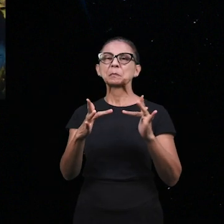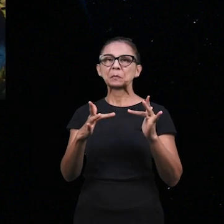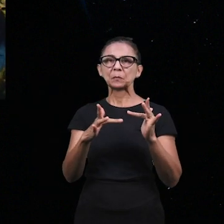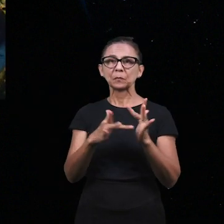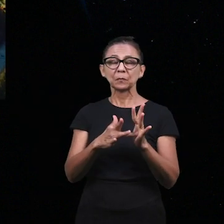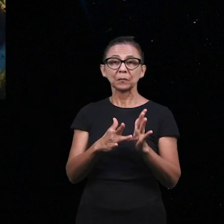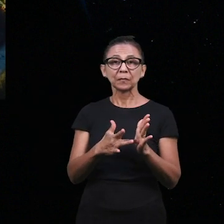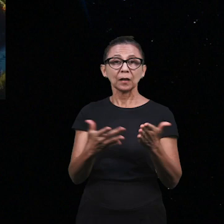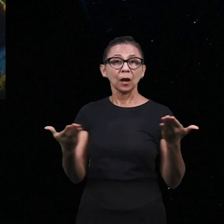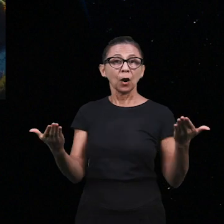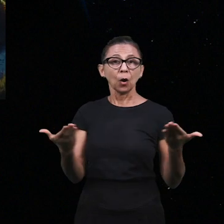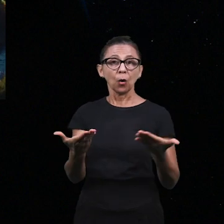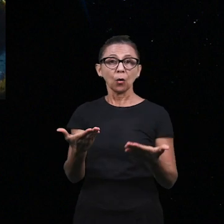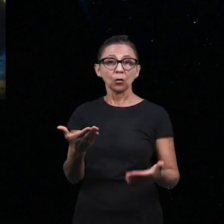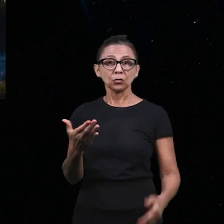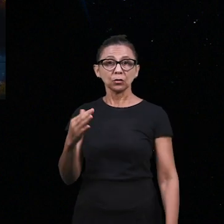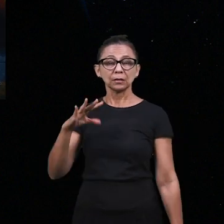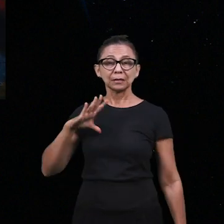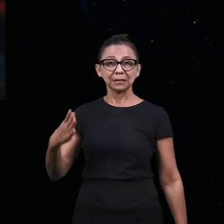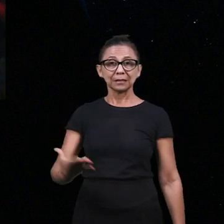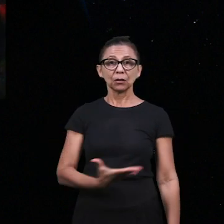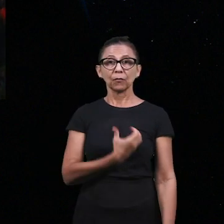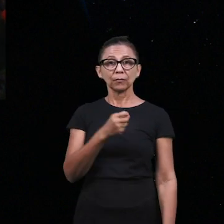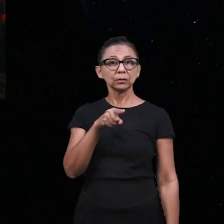quer te salvar,